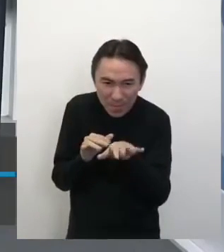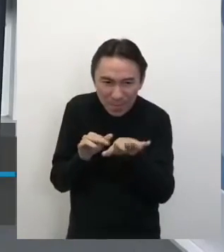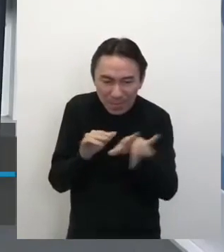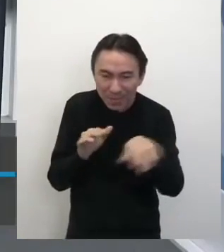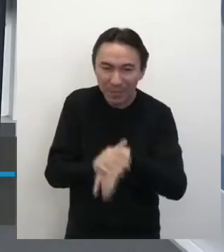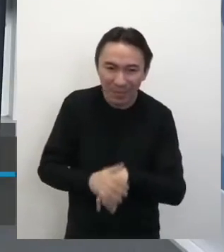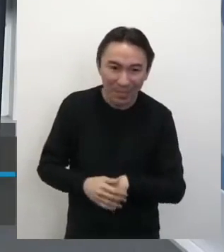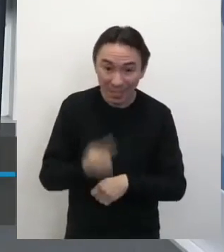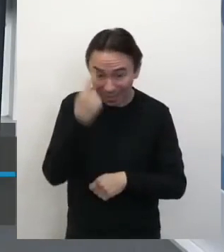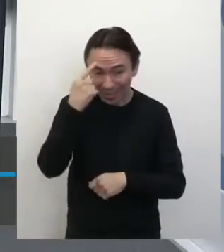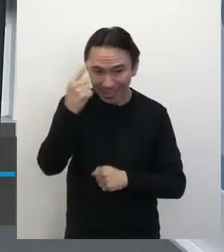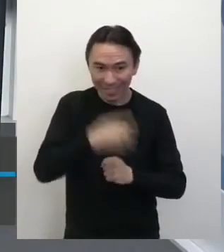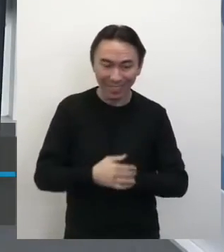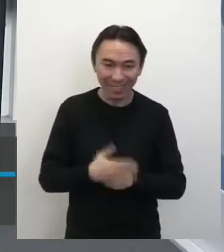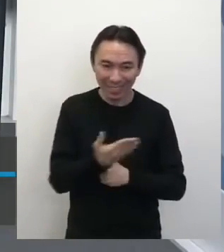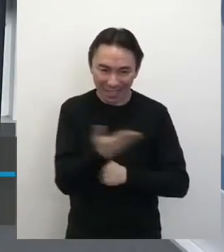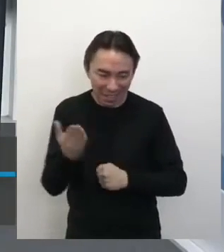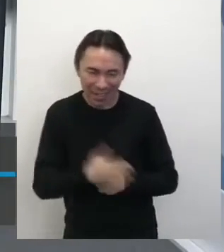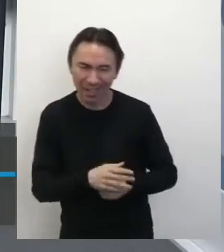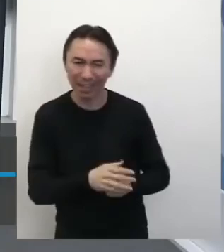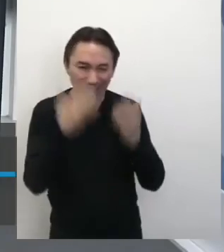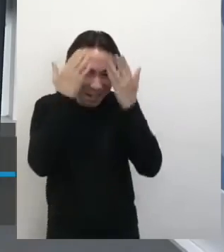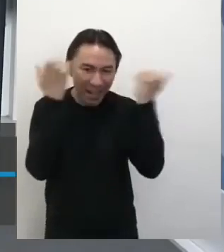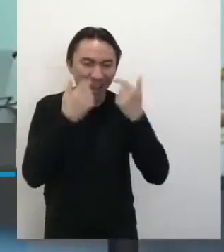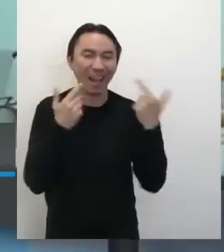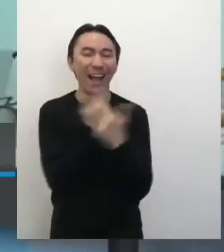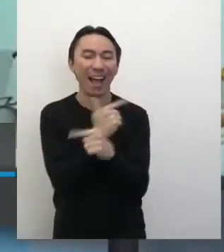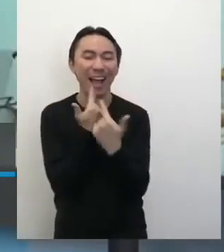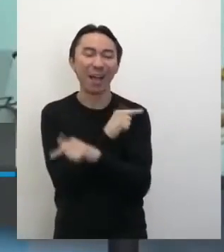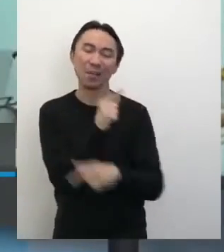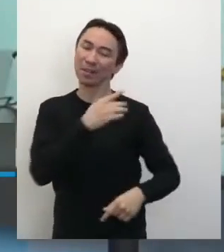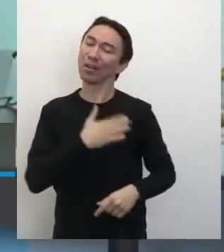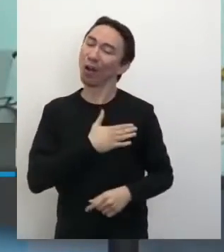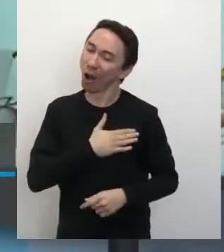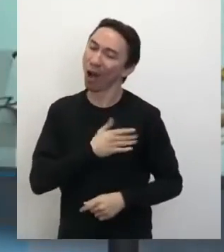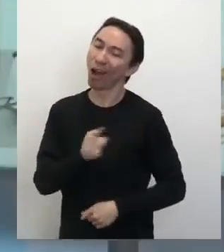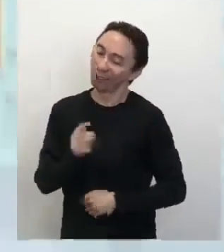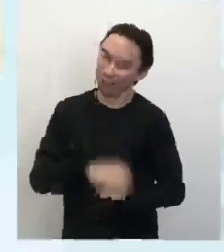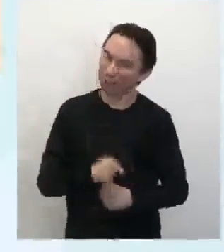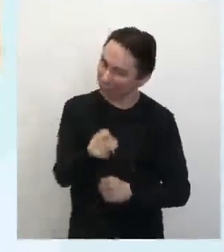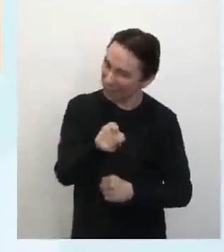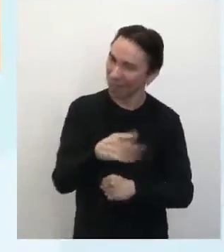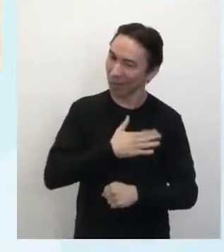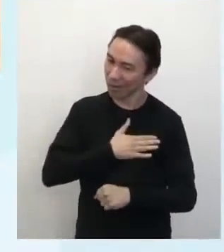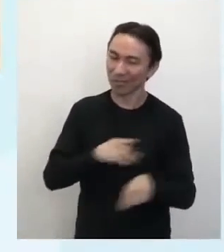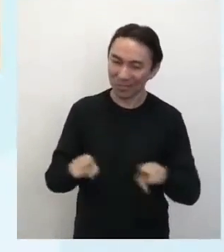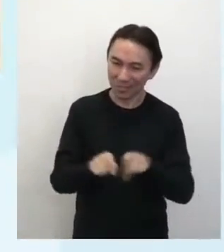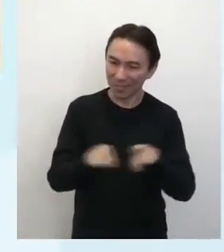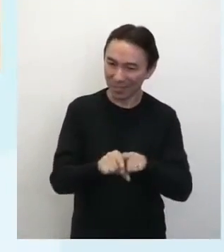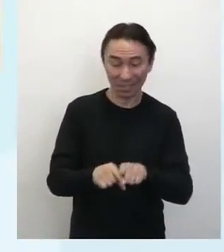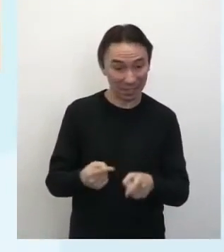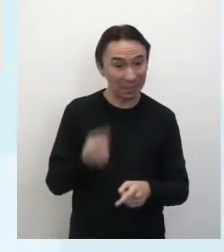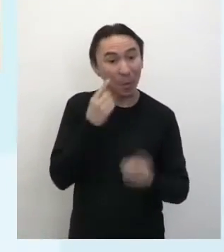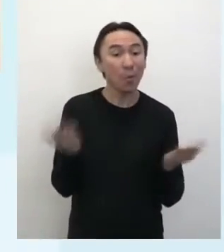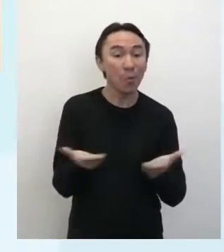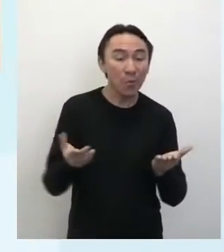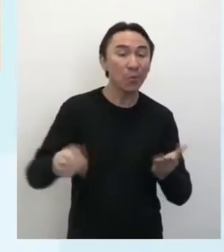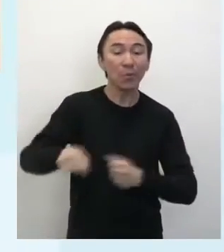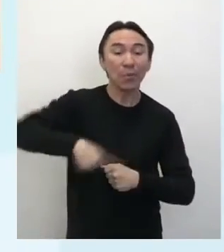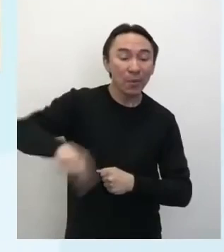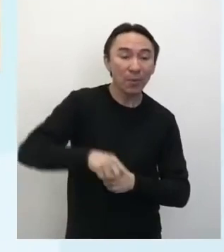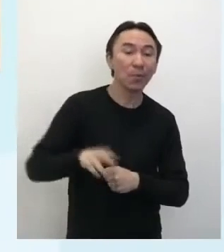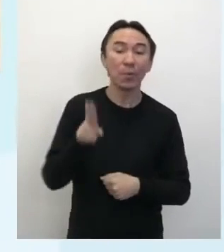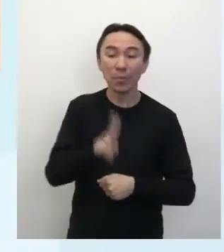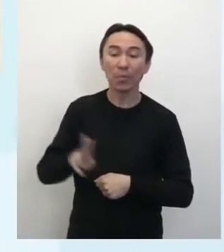ri, mas ele gosta das formiguinhas. Eu tenho certeza que você gostou também, né? Olha só, qual é o instrumento de medida que a gente vai utilizar